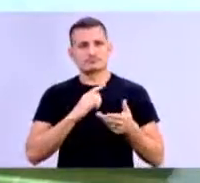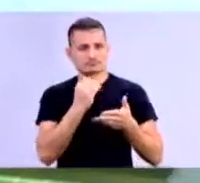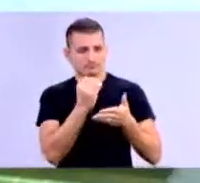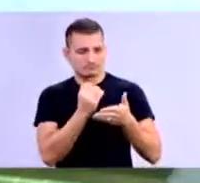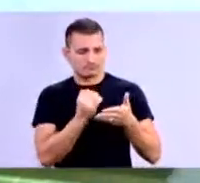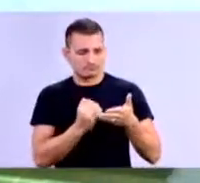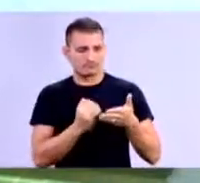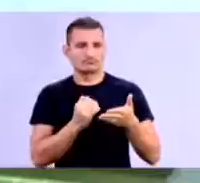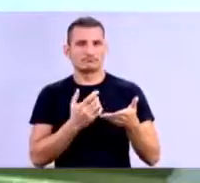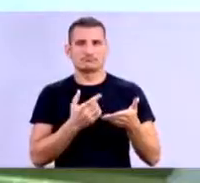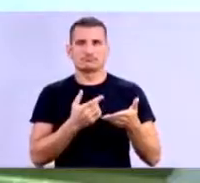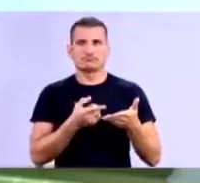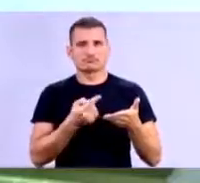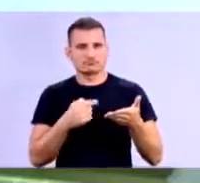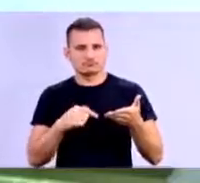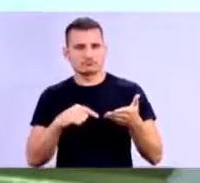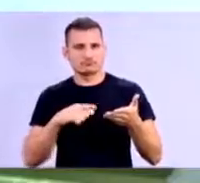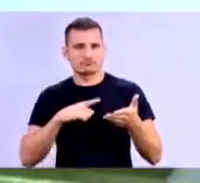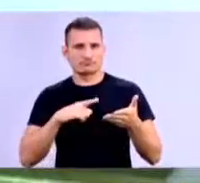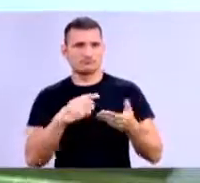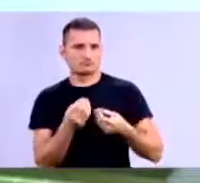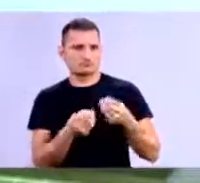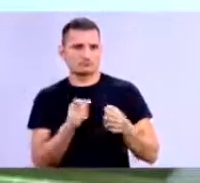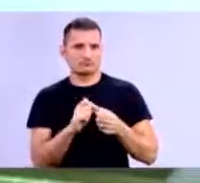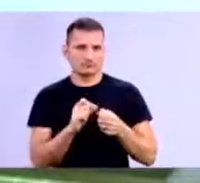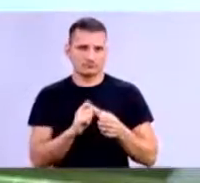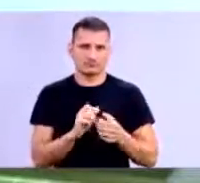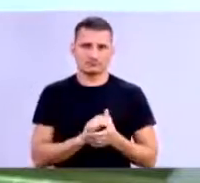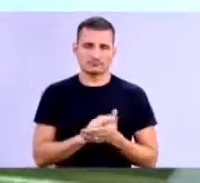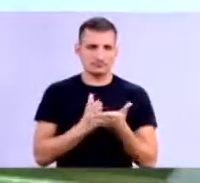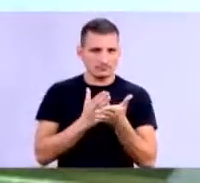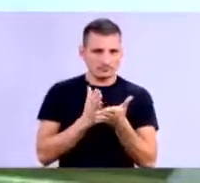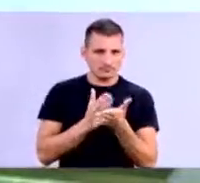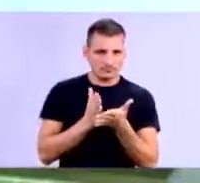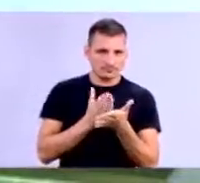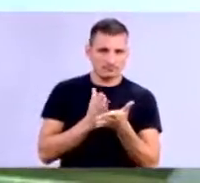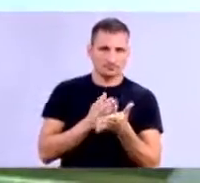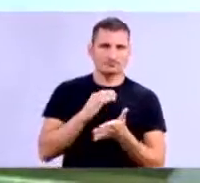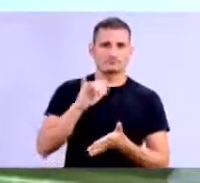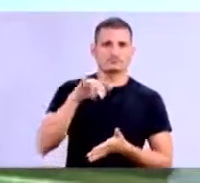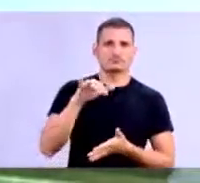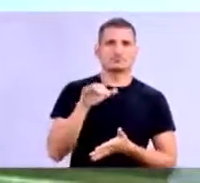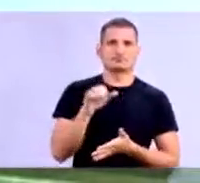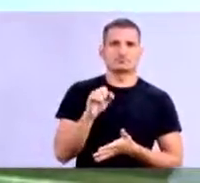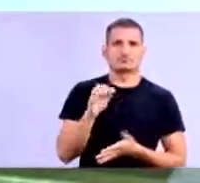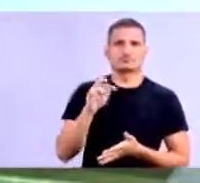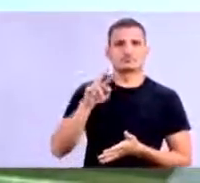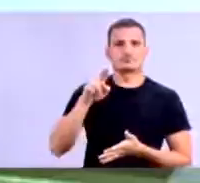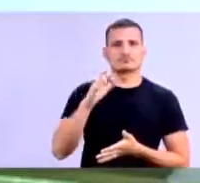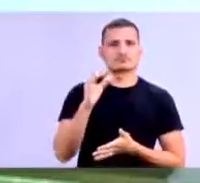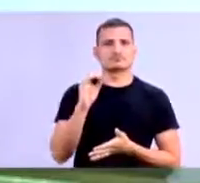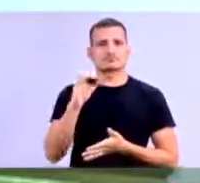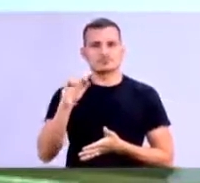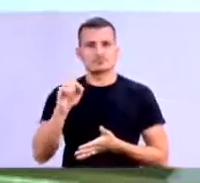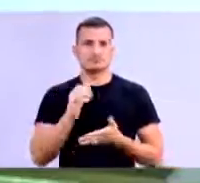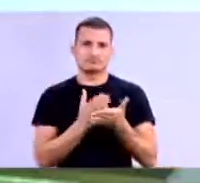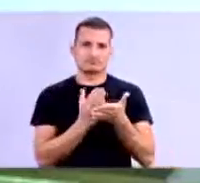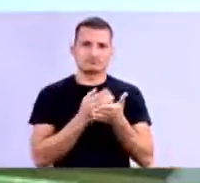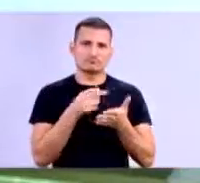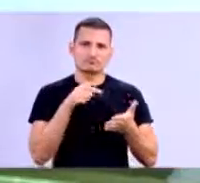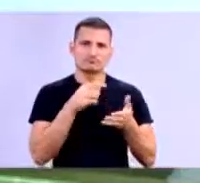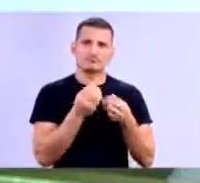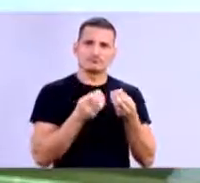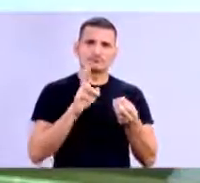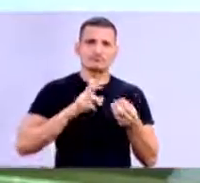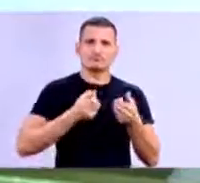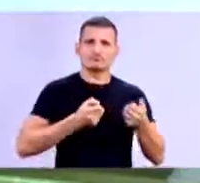ingredientes e depois você tem um modo de fazer. Um manual de instruções de utilização, sei lá, do carro, de utilização